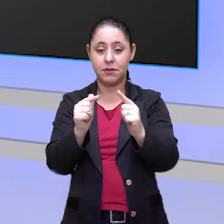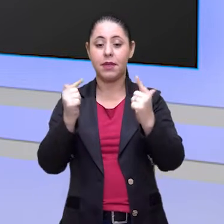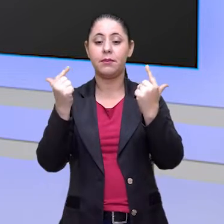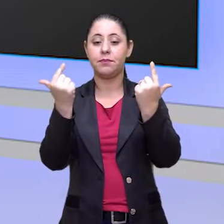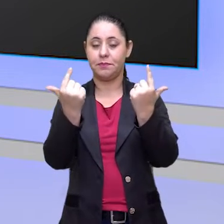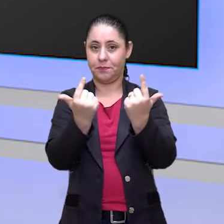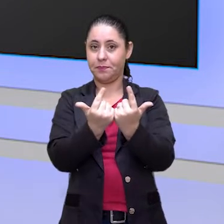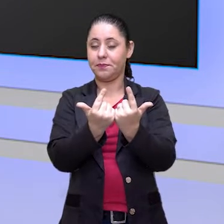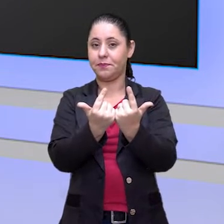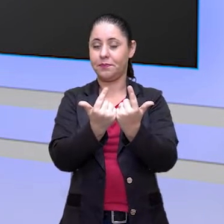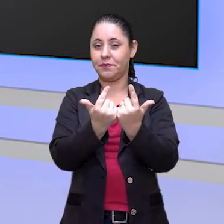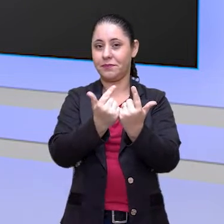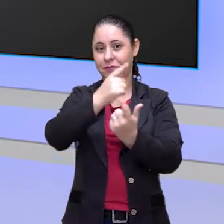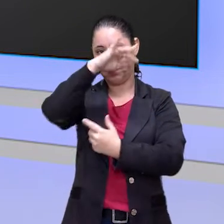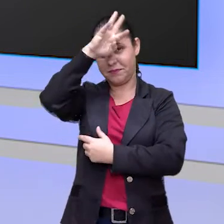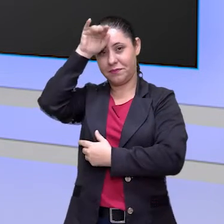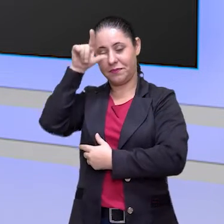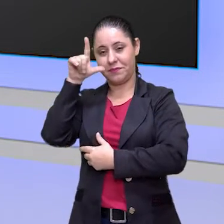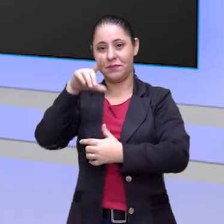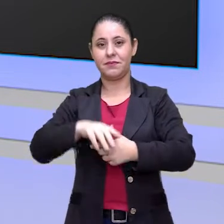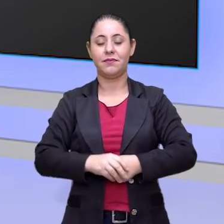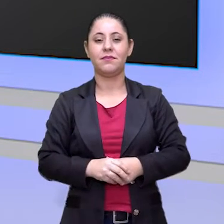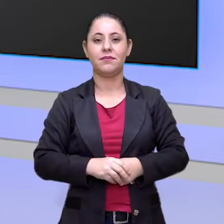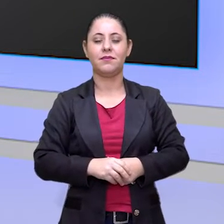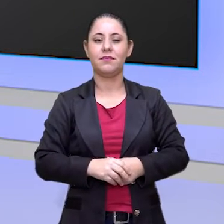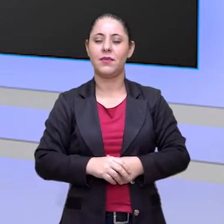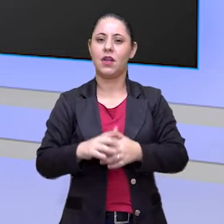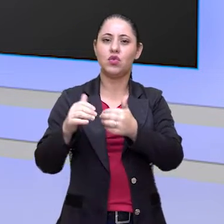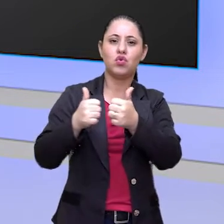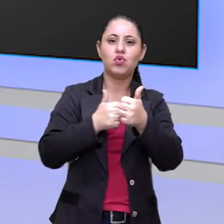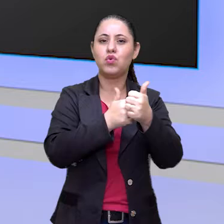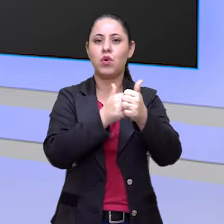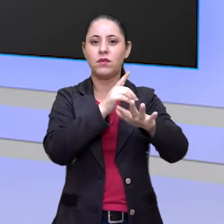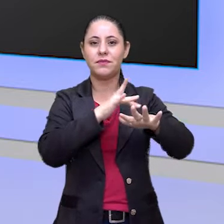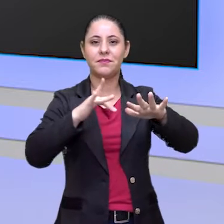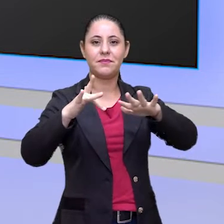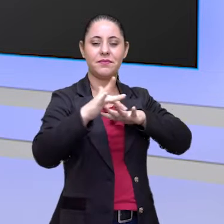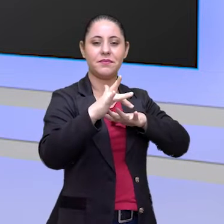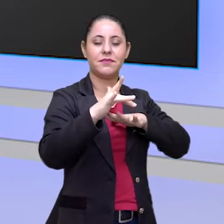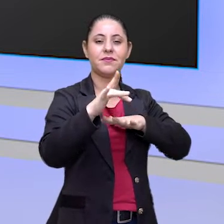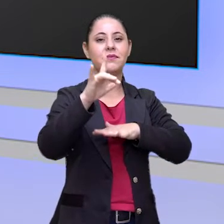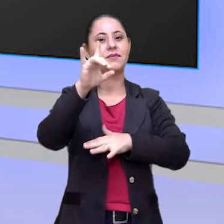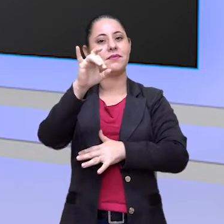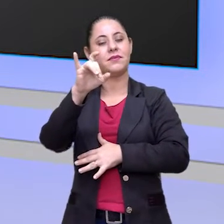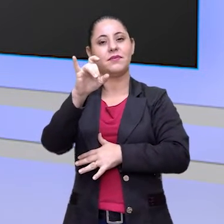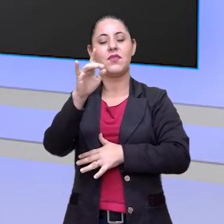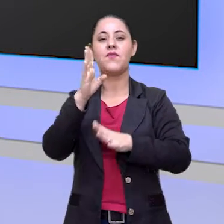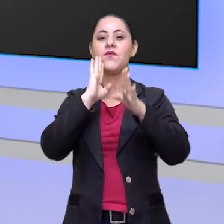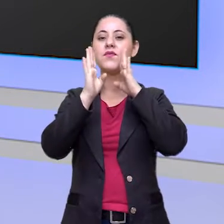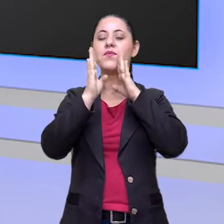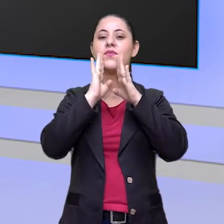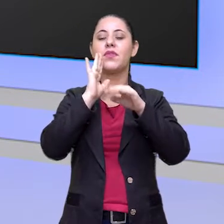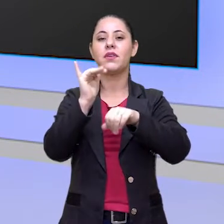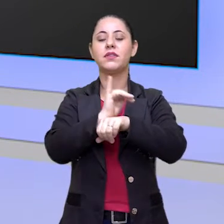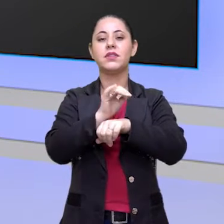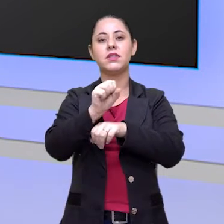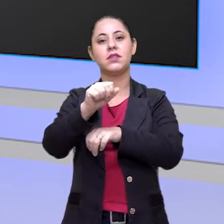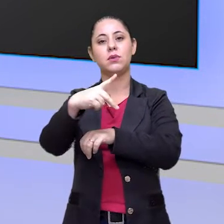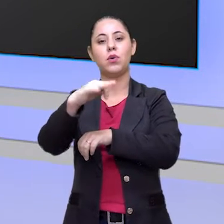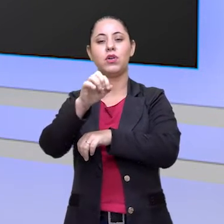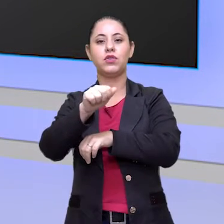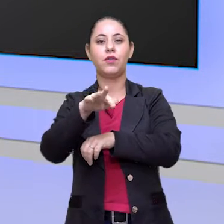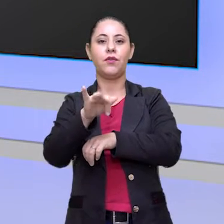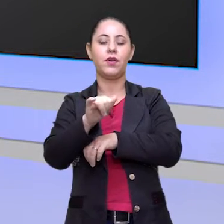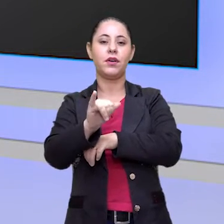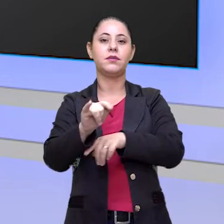pesquisar por Assembleia Legislativa de MS. Siga nossas redes sociais, Instagram, Facebook e